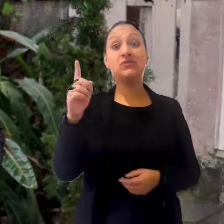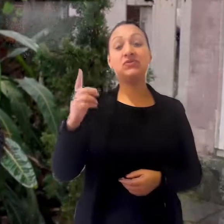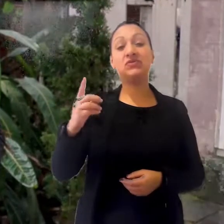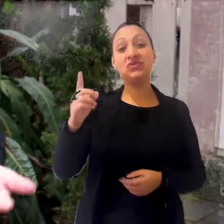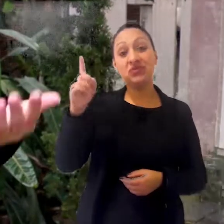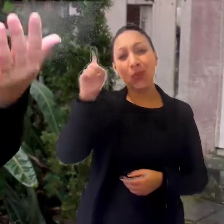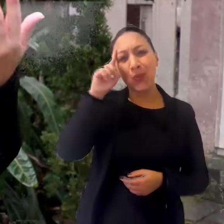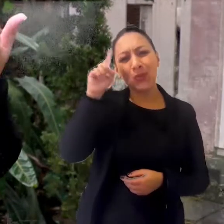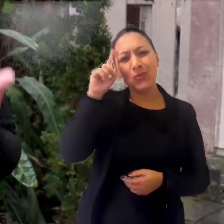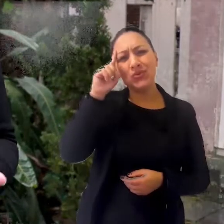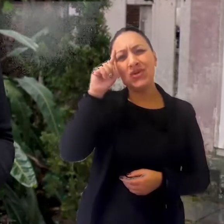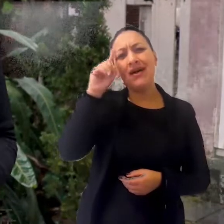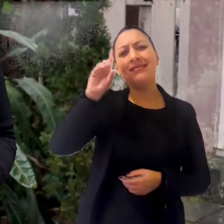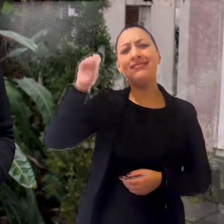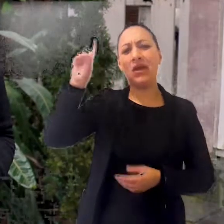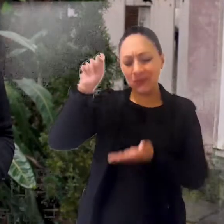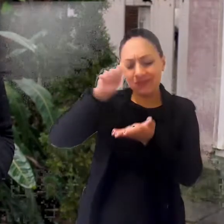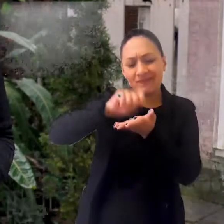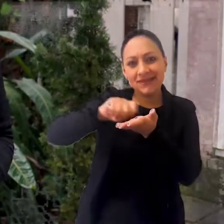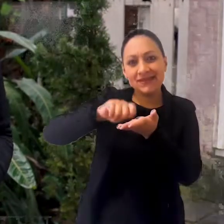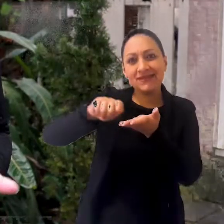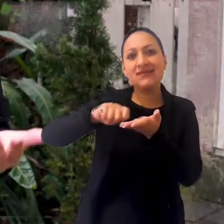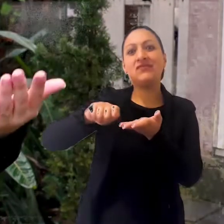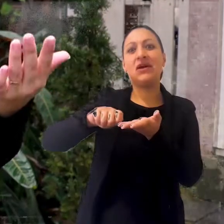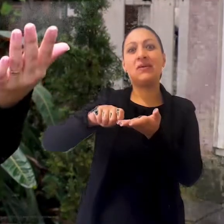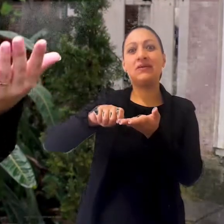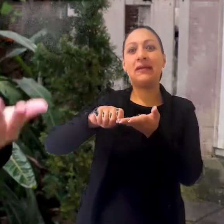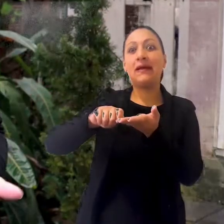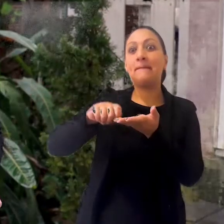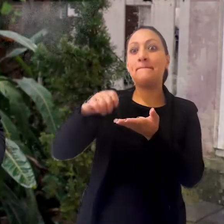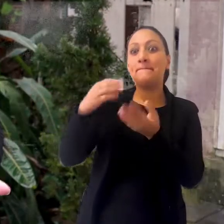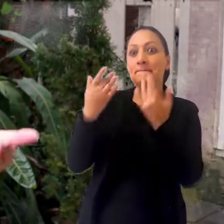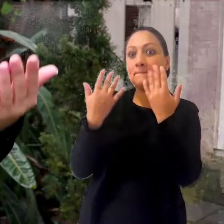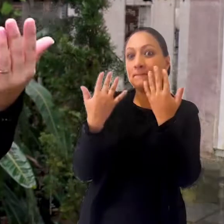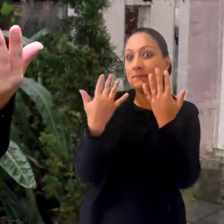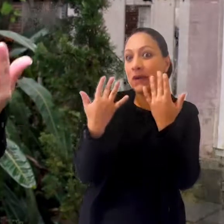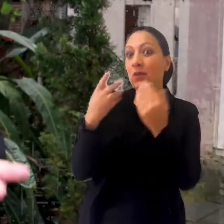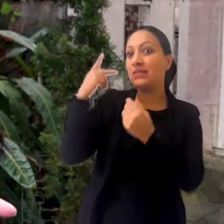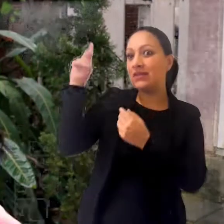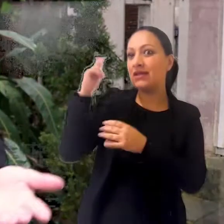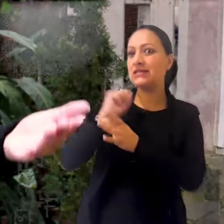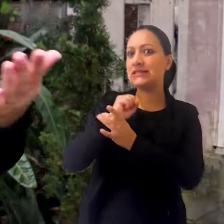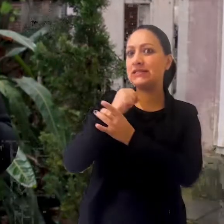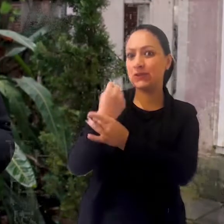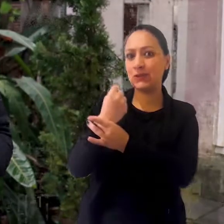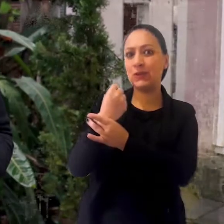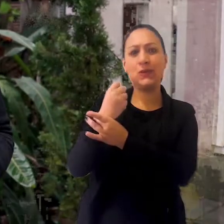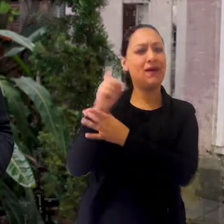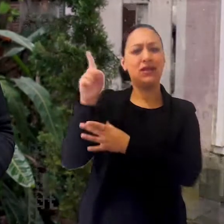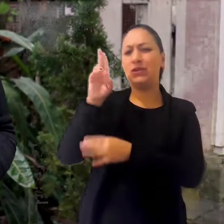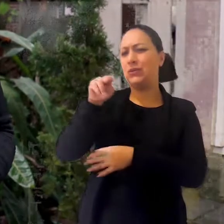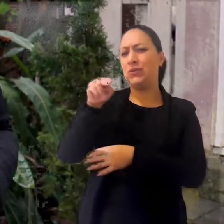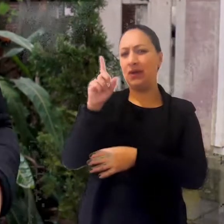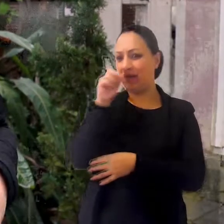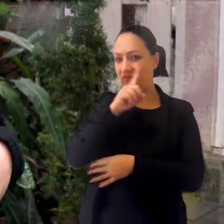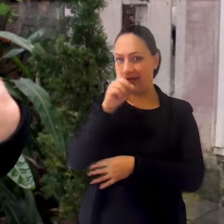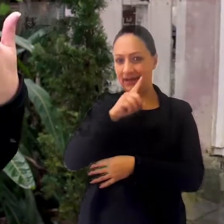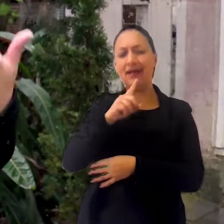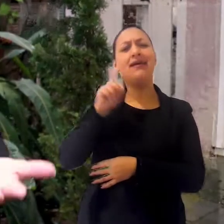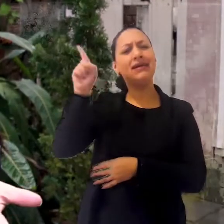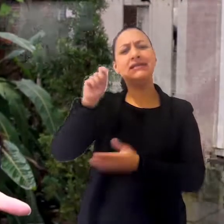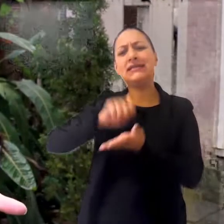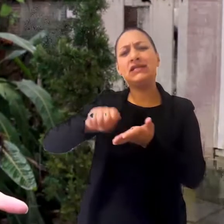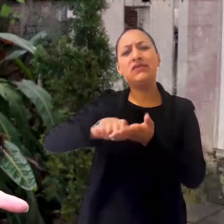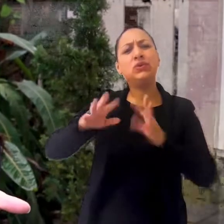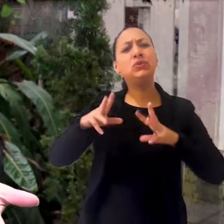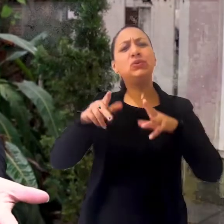teus dias, a tua vida está nas mãos daquele que não falha, daquele que não erra, como nós lemos aqui. Ele escreveu